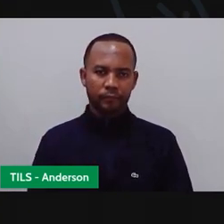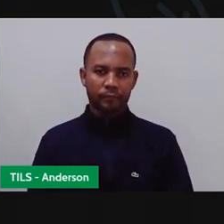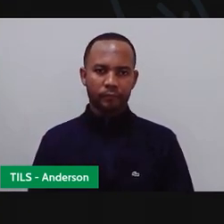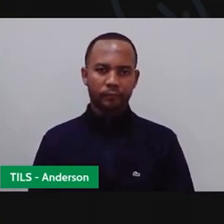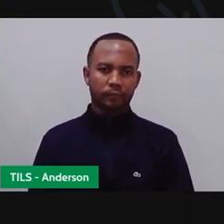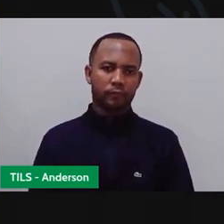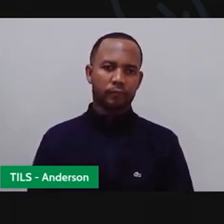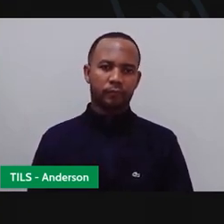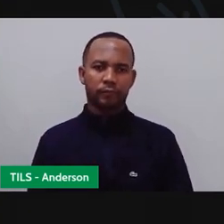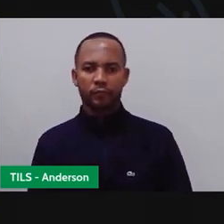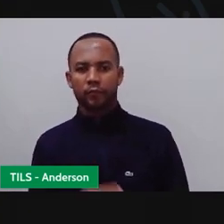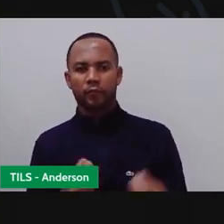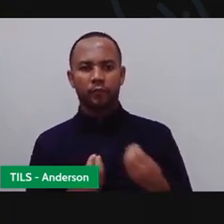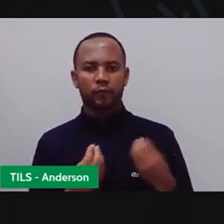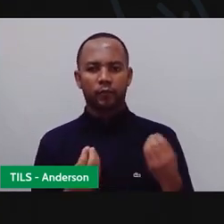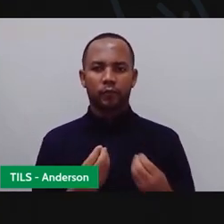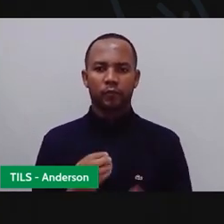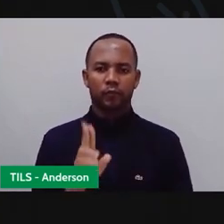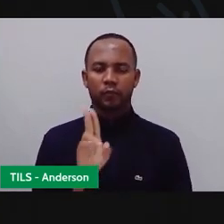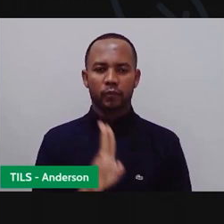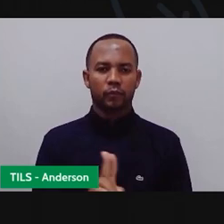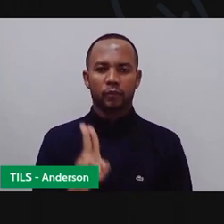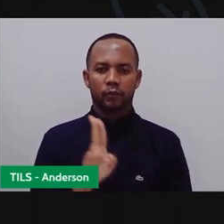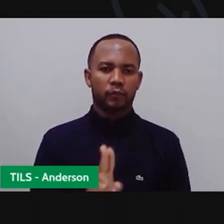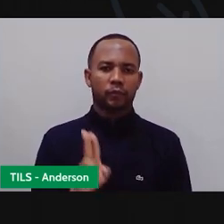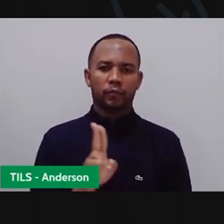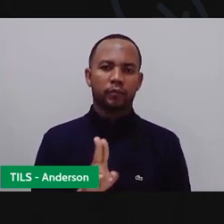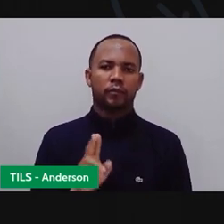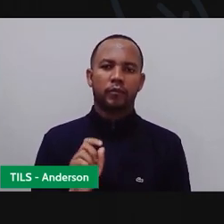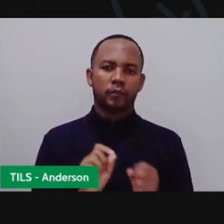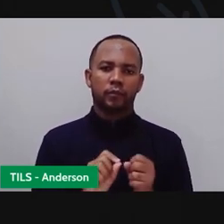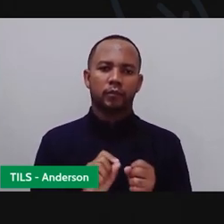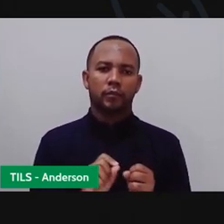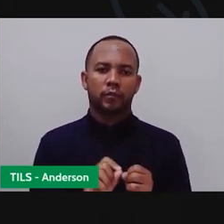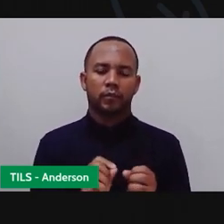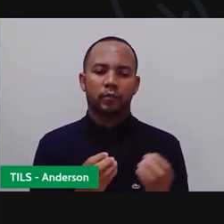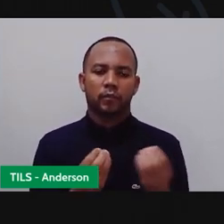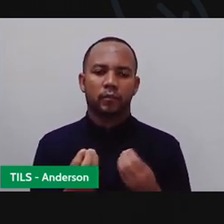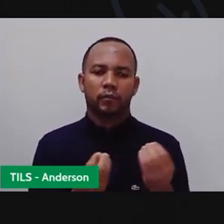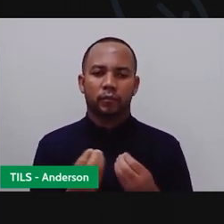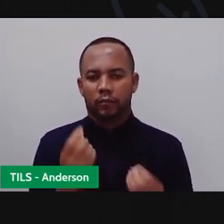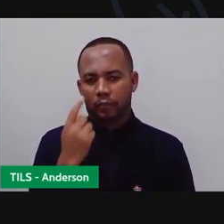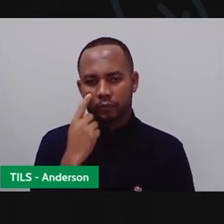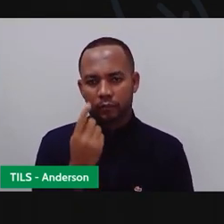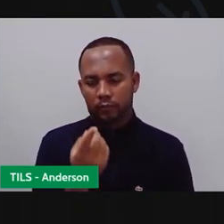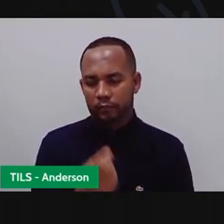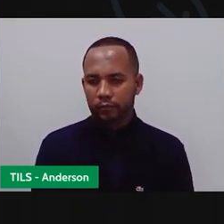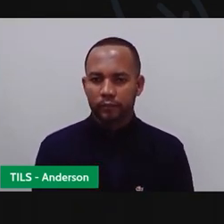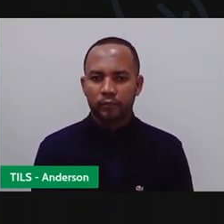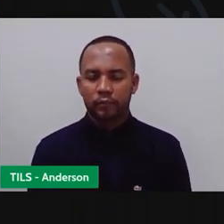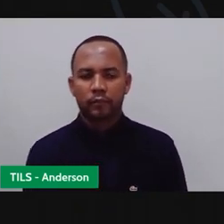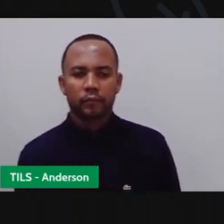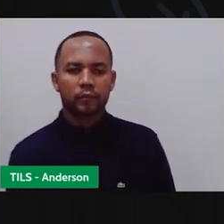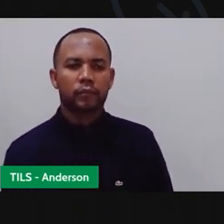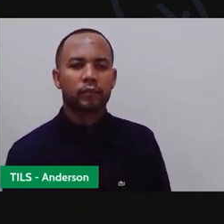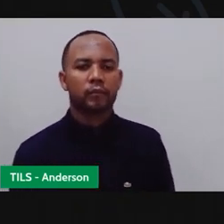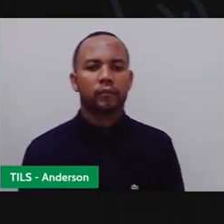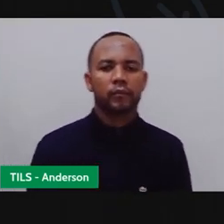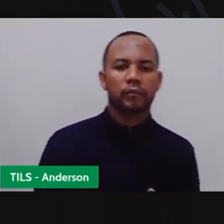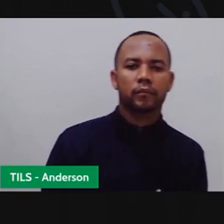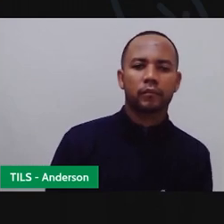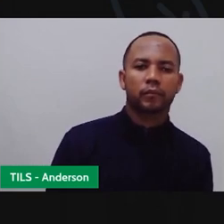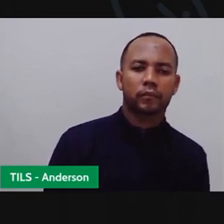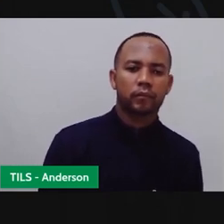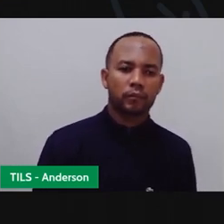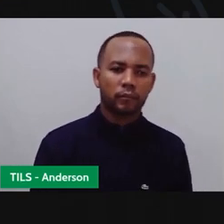Pois vamos utilizar é que a gente vai fazer aqui ó posicionar os canudinhos aqui pensa que vai ajudar